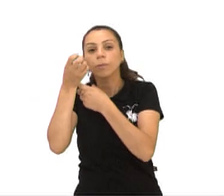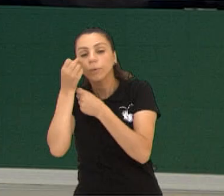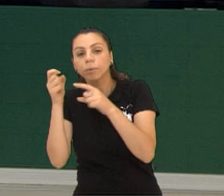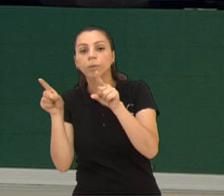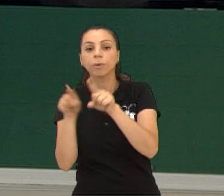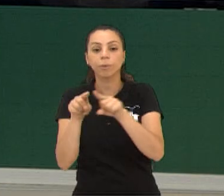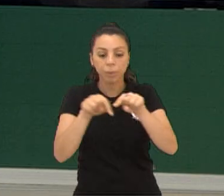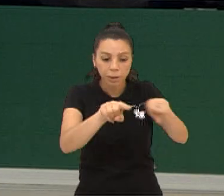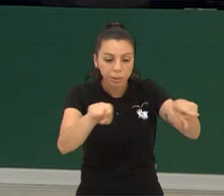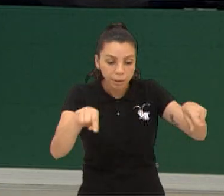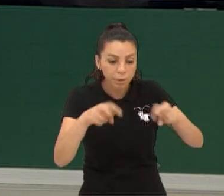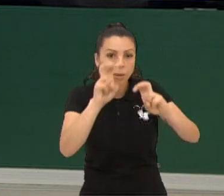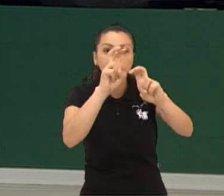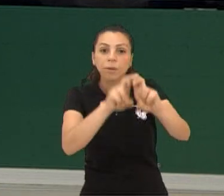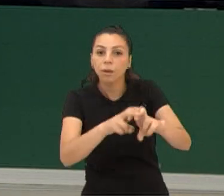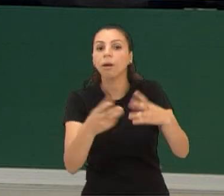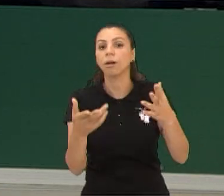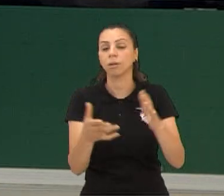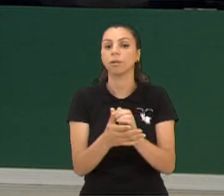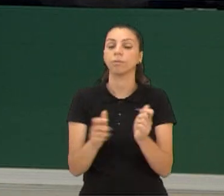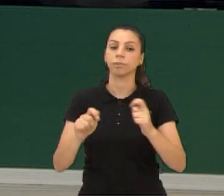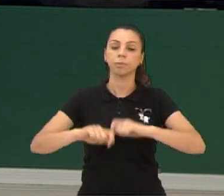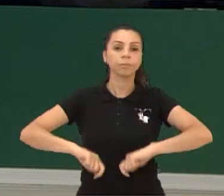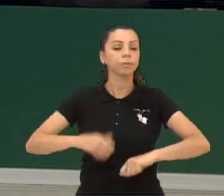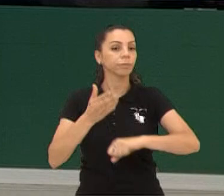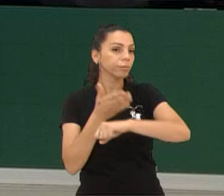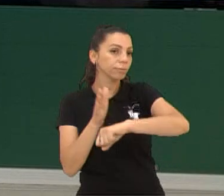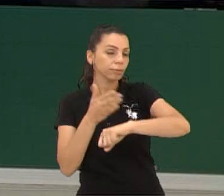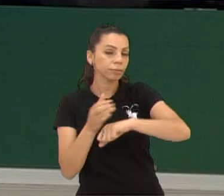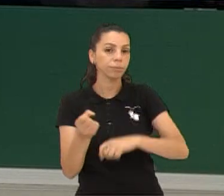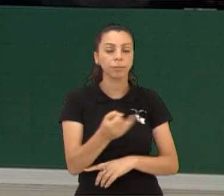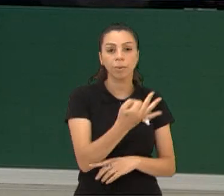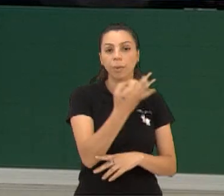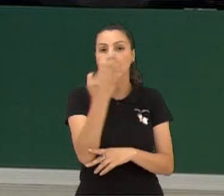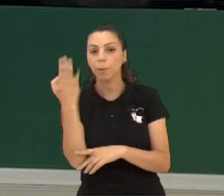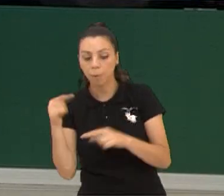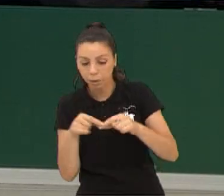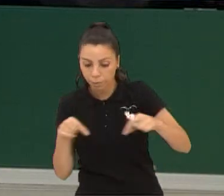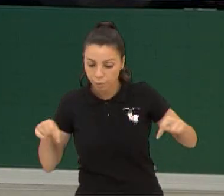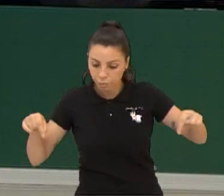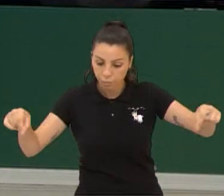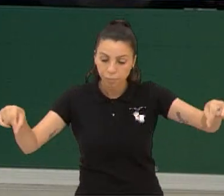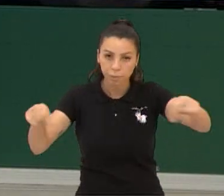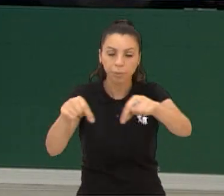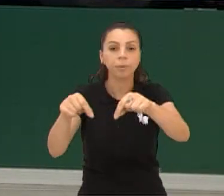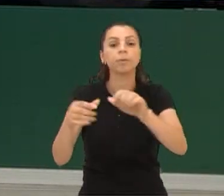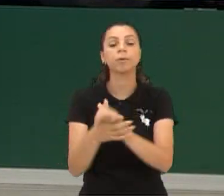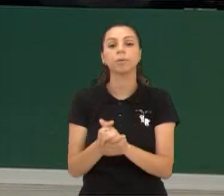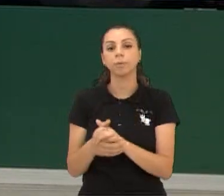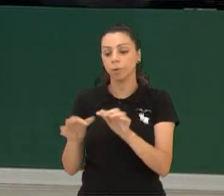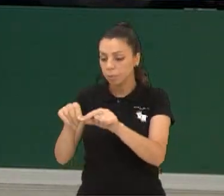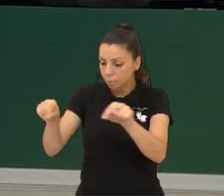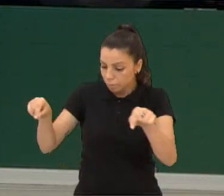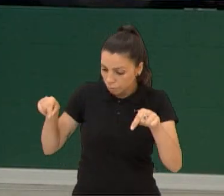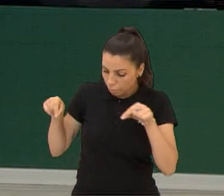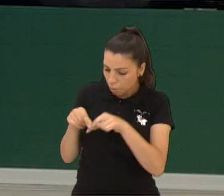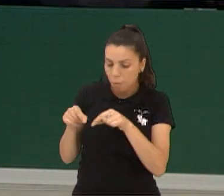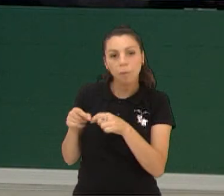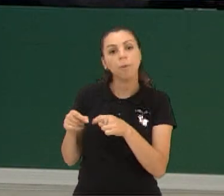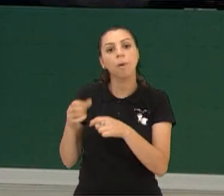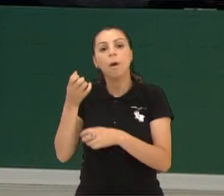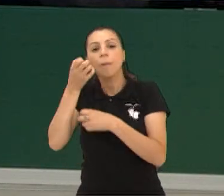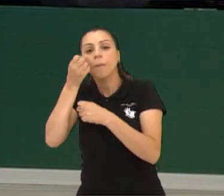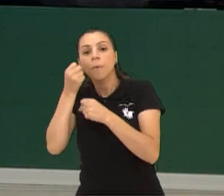praticar? Vamos lá. Praticando. Quantos metros quadrados o piso do quarto 1 terá? Quem é o quarto 1,